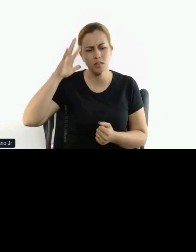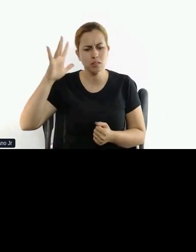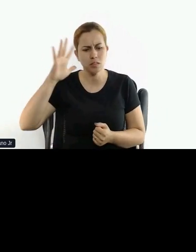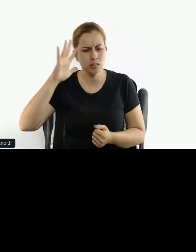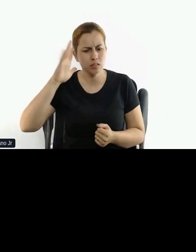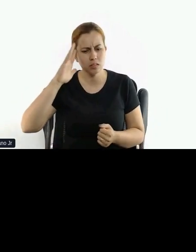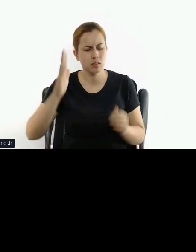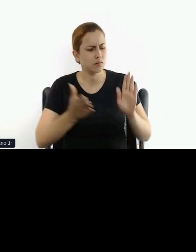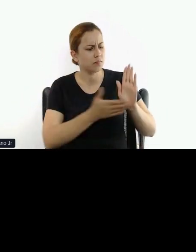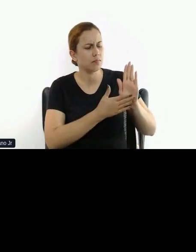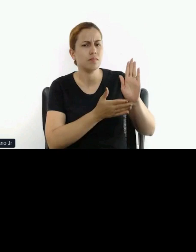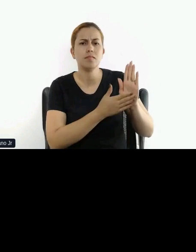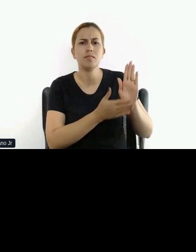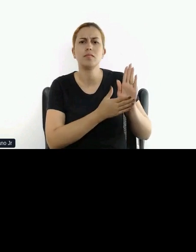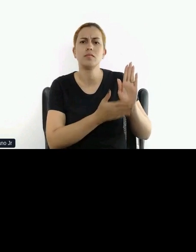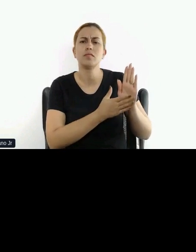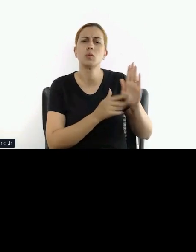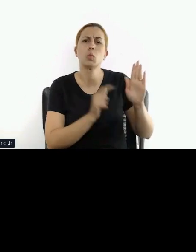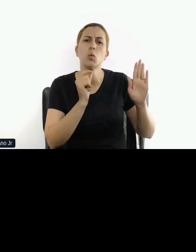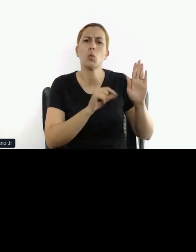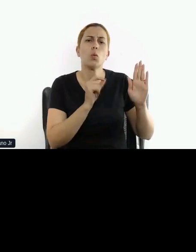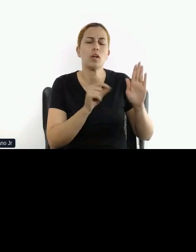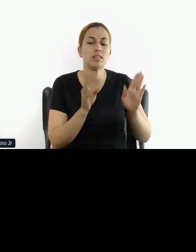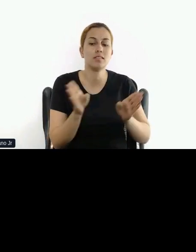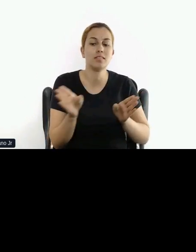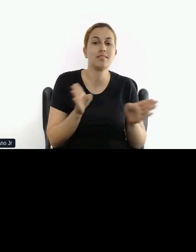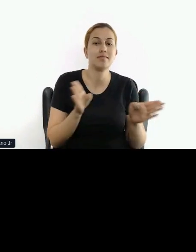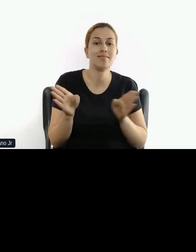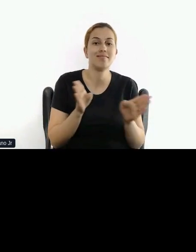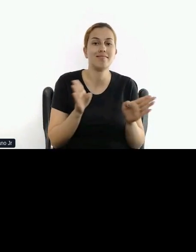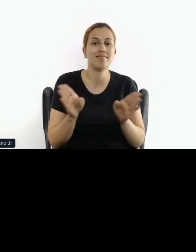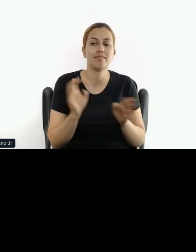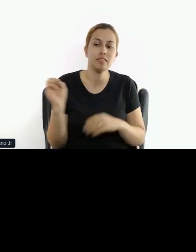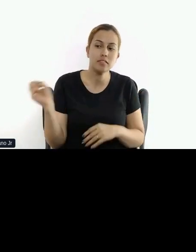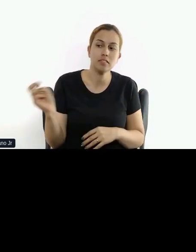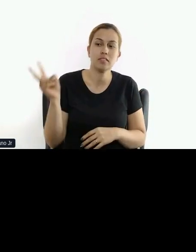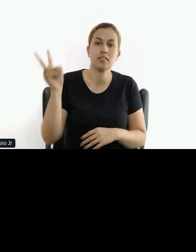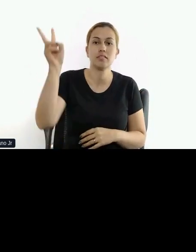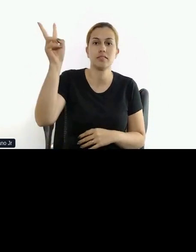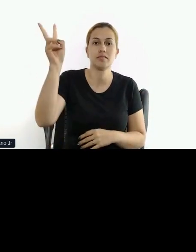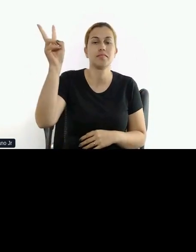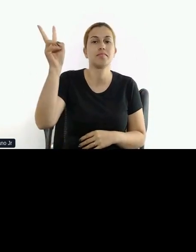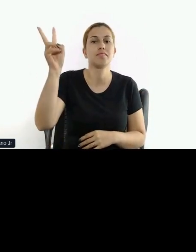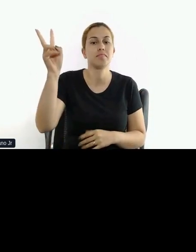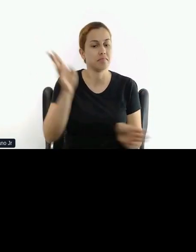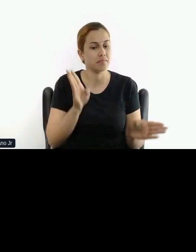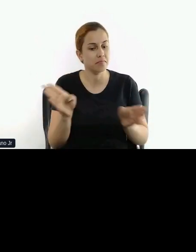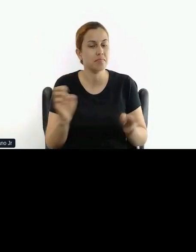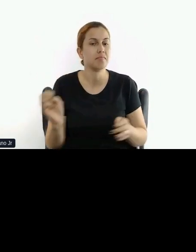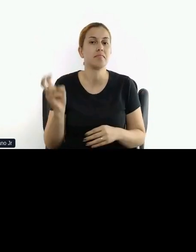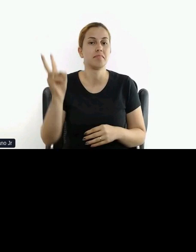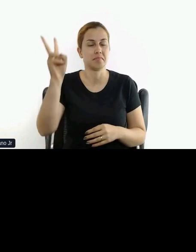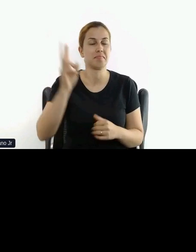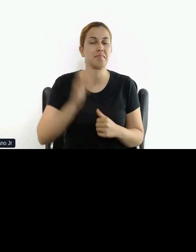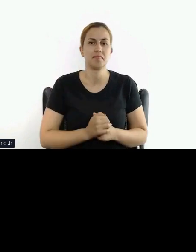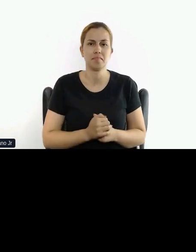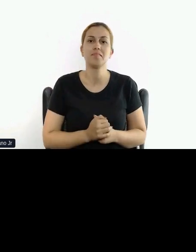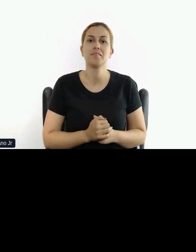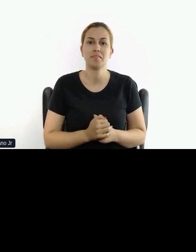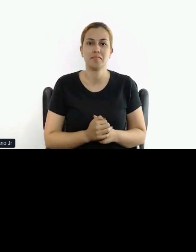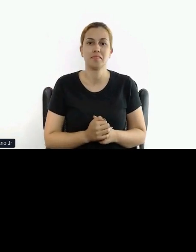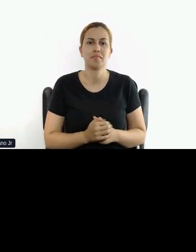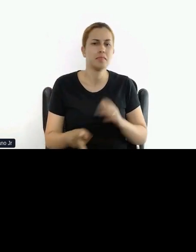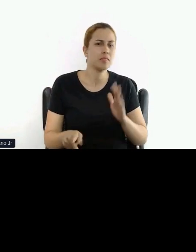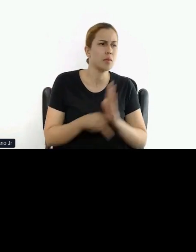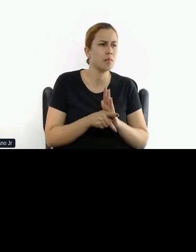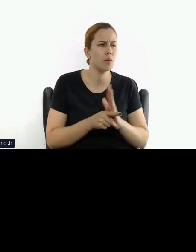no painel, né, a acessibilidade como valor pré-definido, né, o by default, o default da